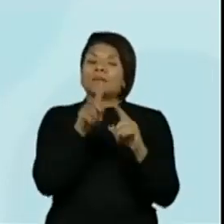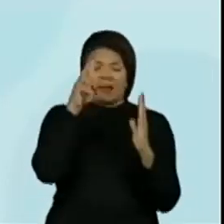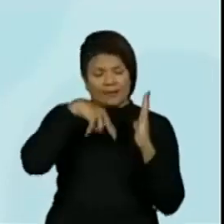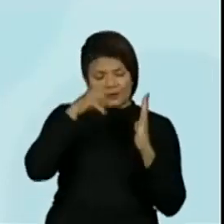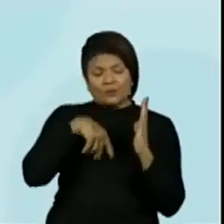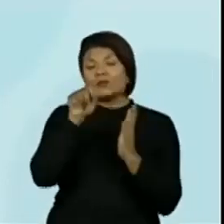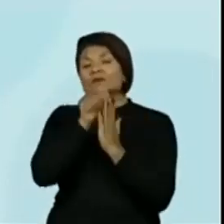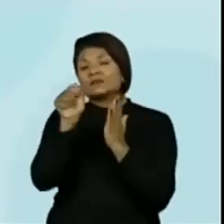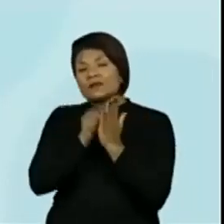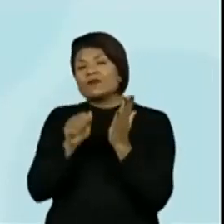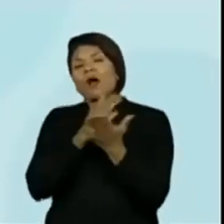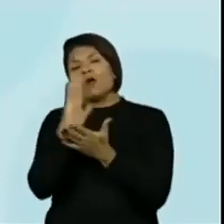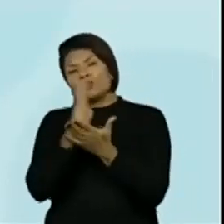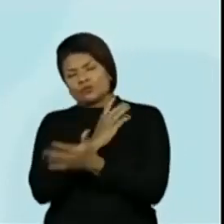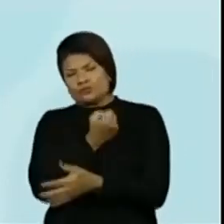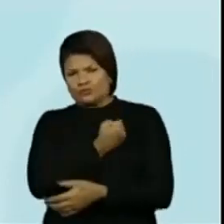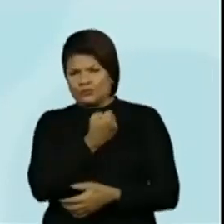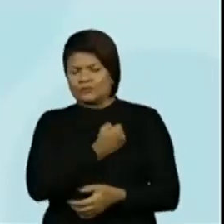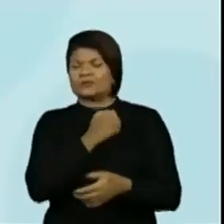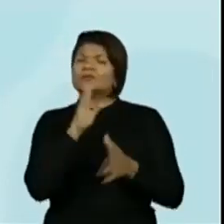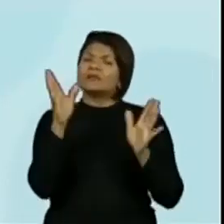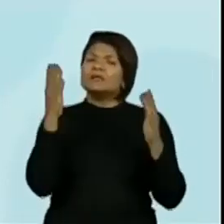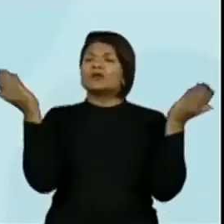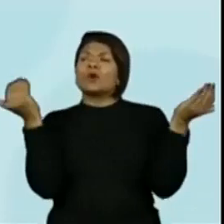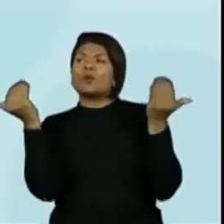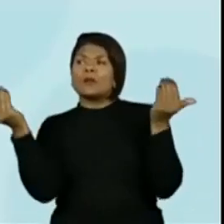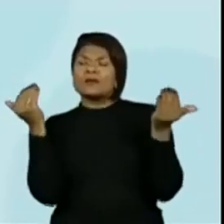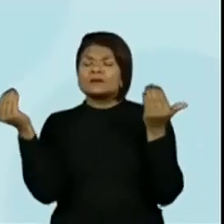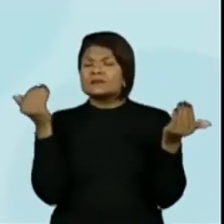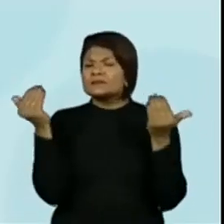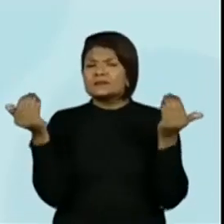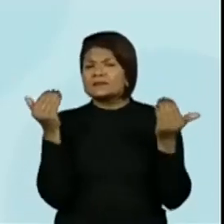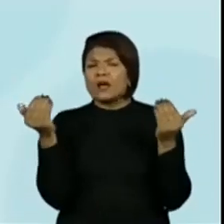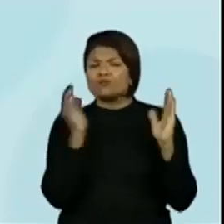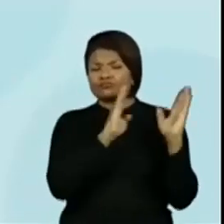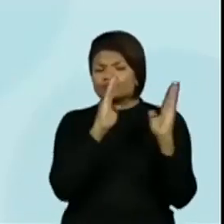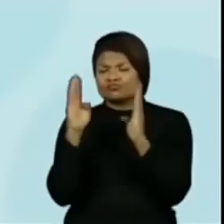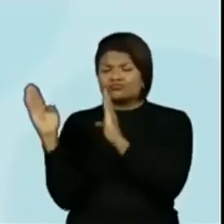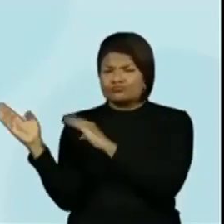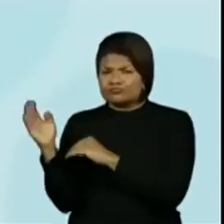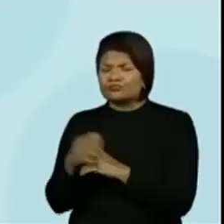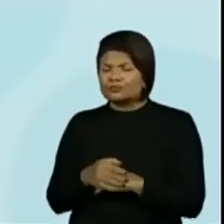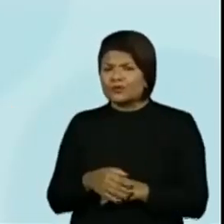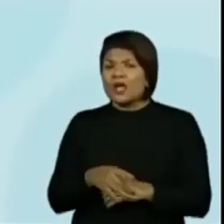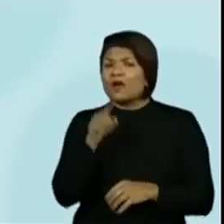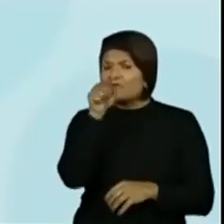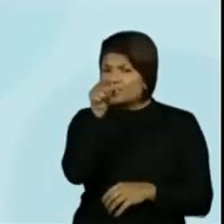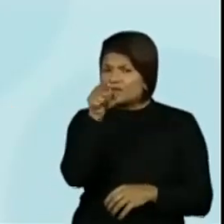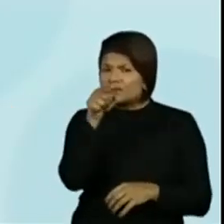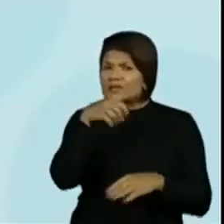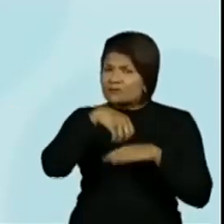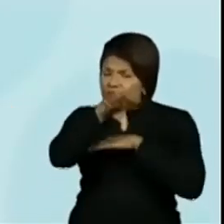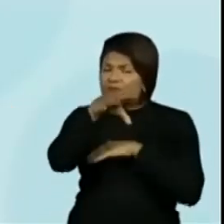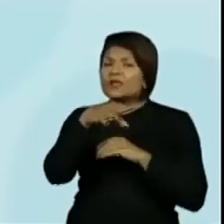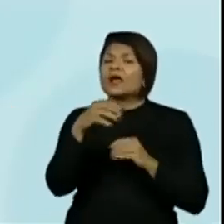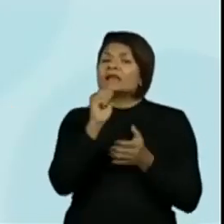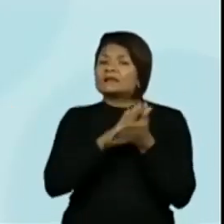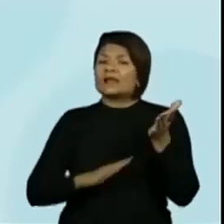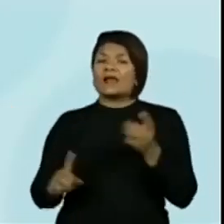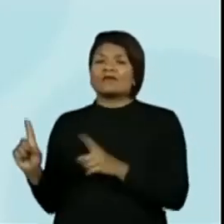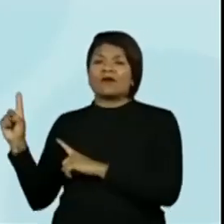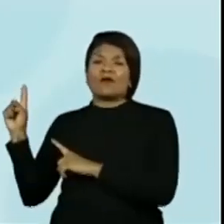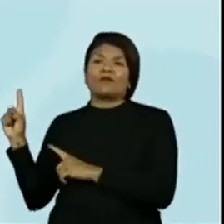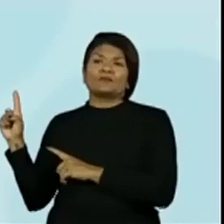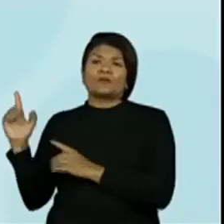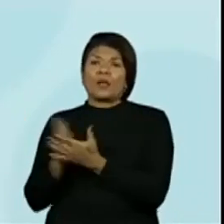alguns numerais. E a comparação e a ordenação desses numerais. Fica aí de casa uma tarefa para vocês,